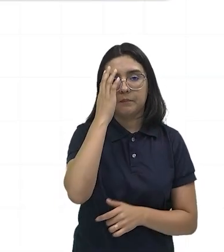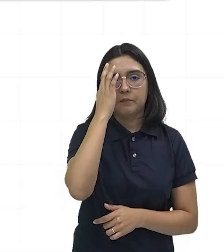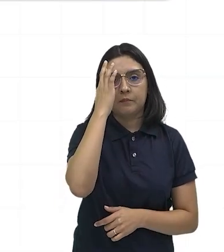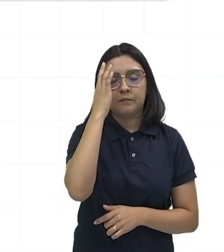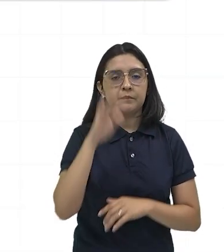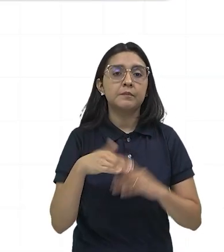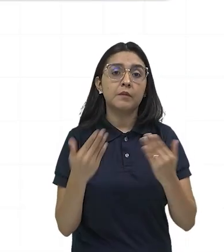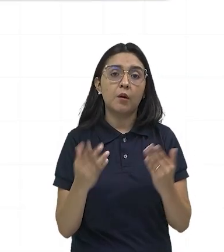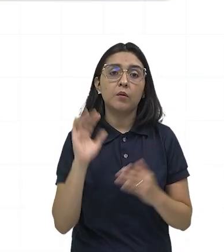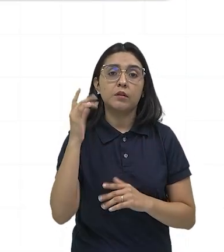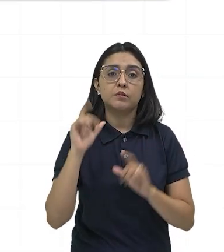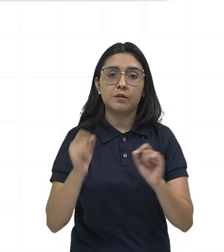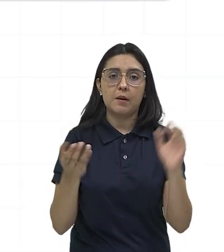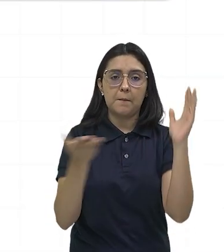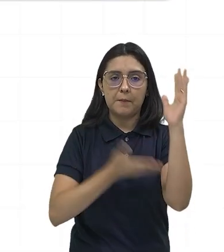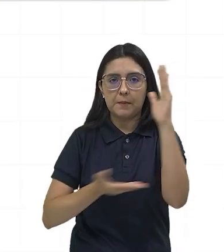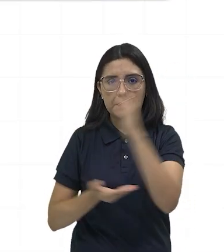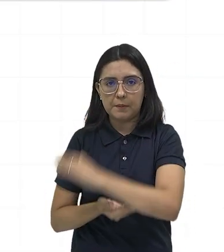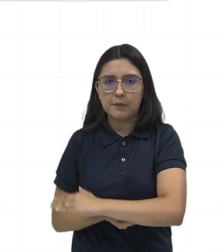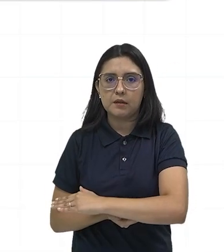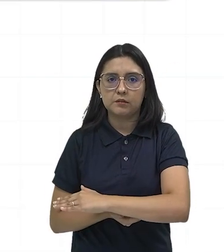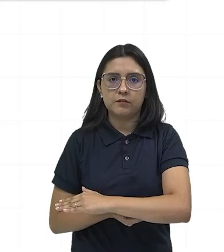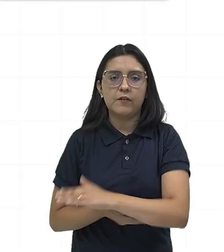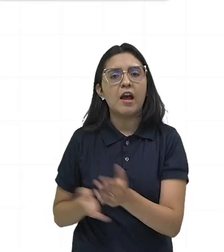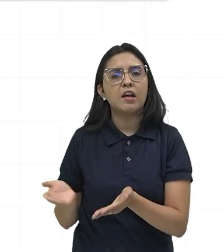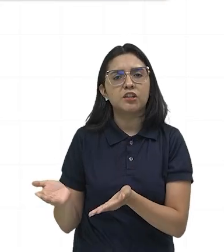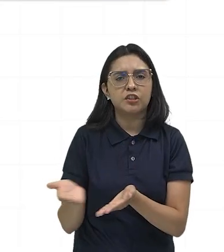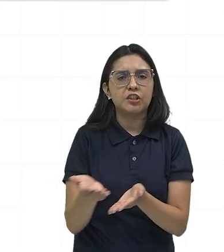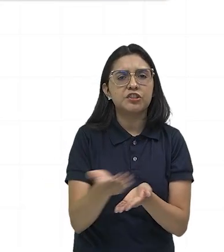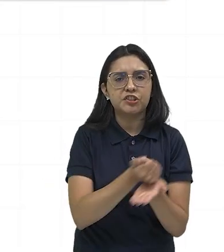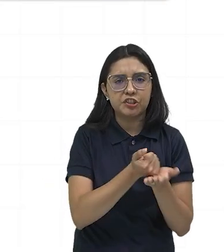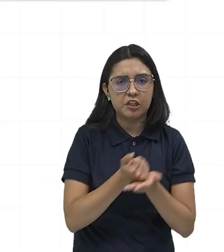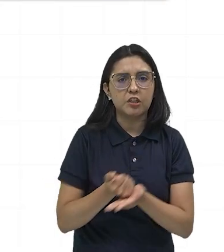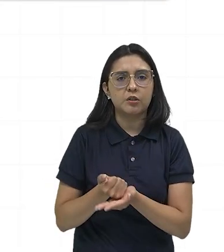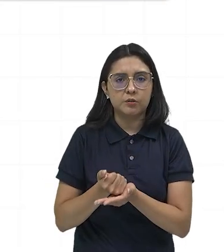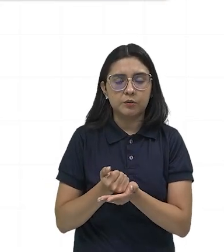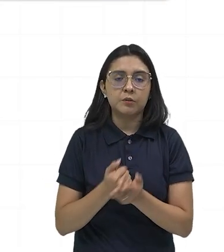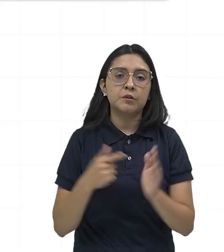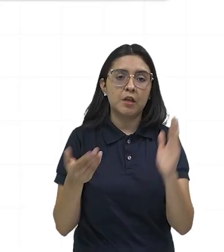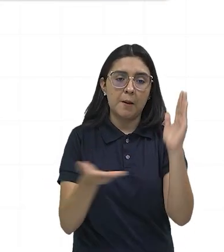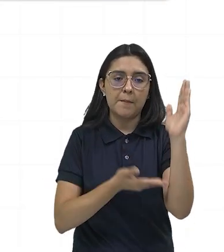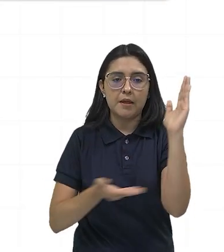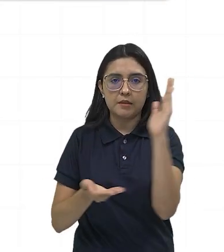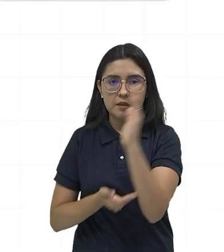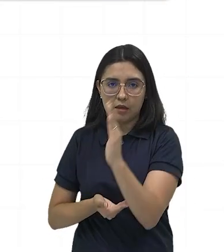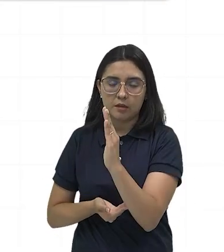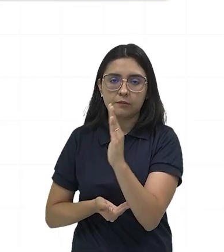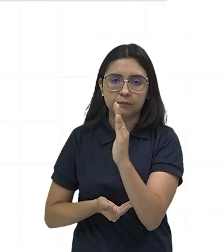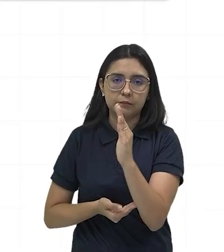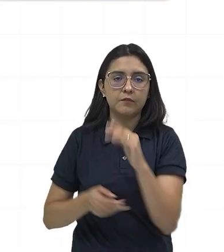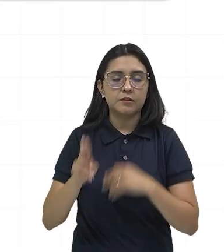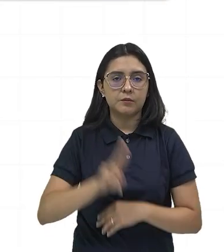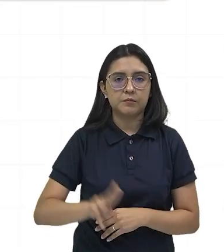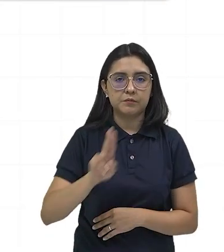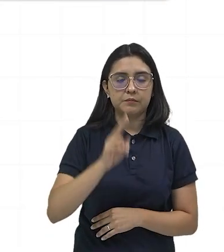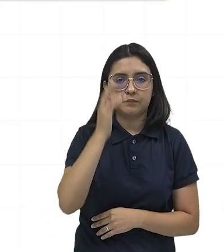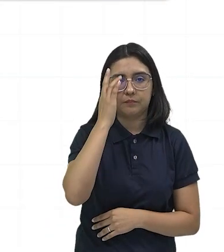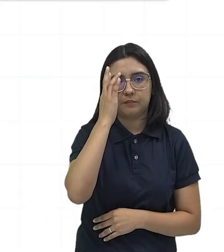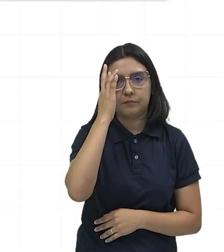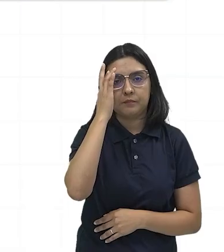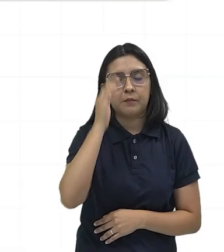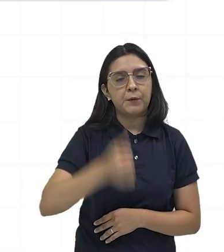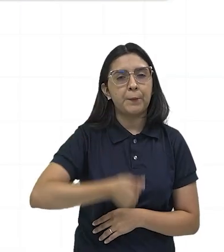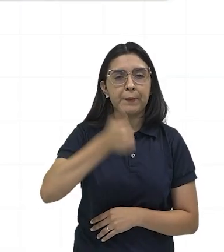extração vegetal, retirando a madeira que será utilizada, certo? Então, primeiro,